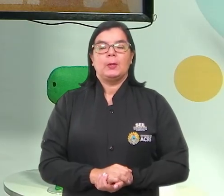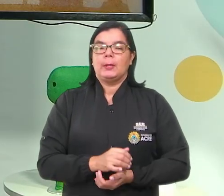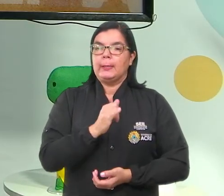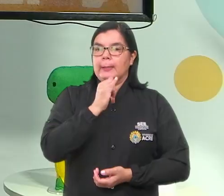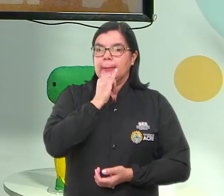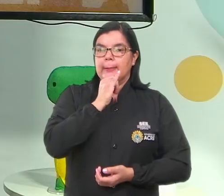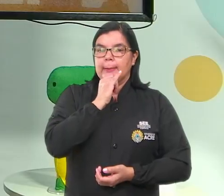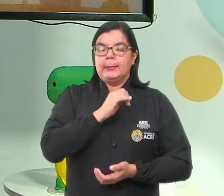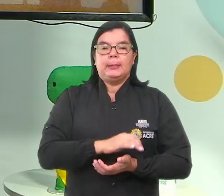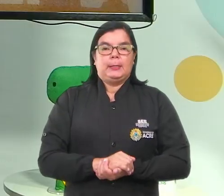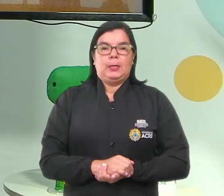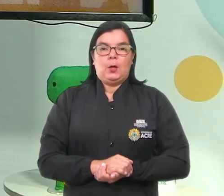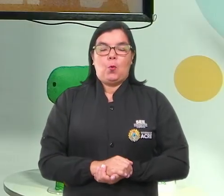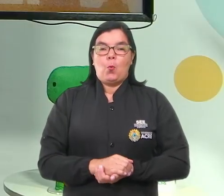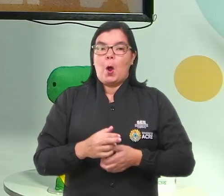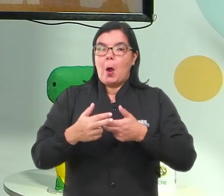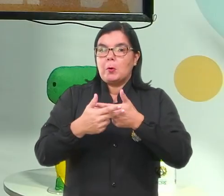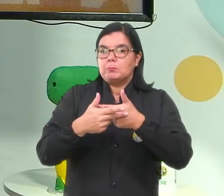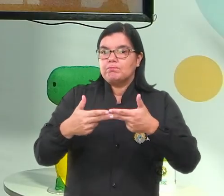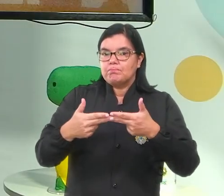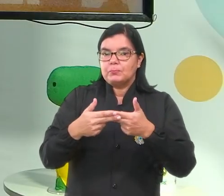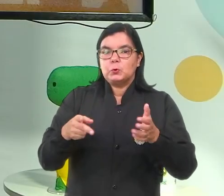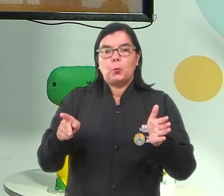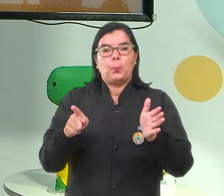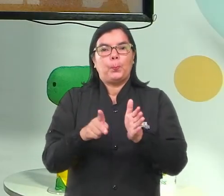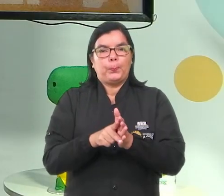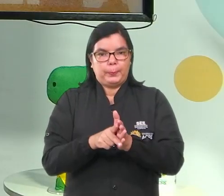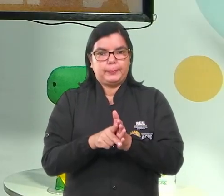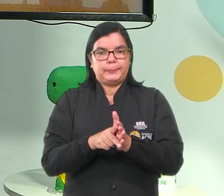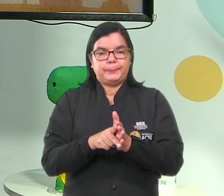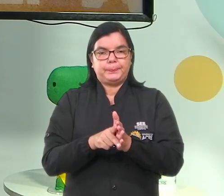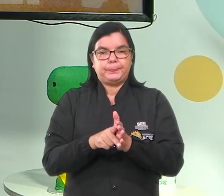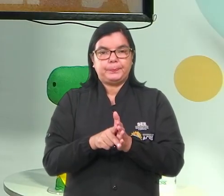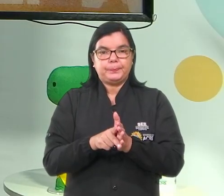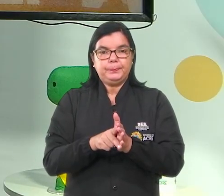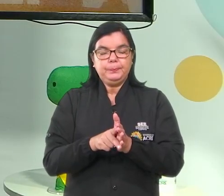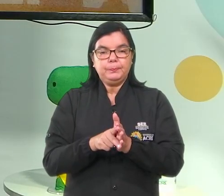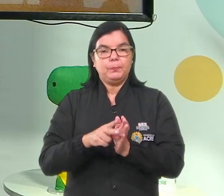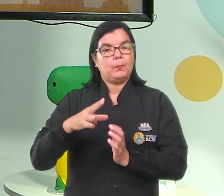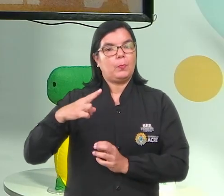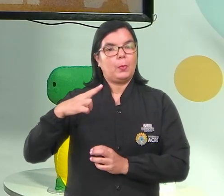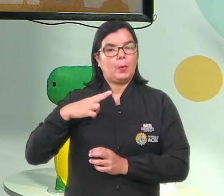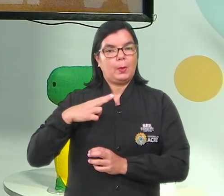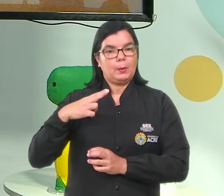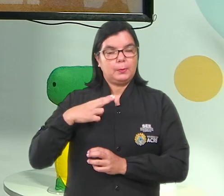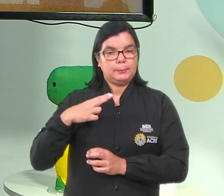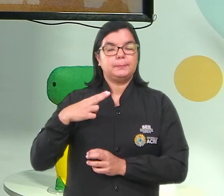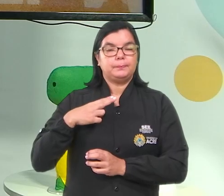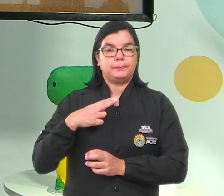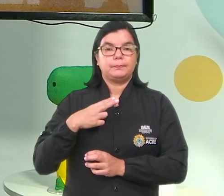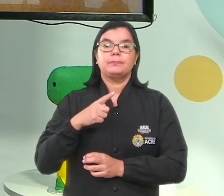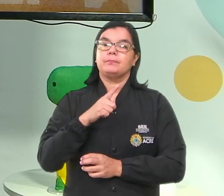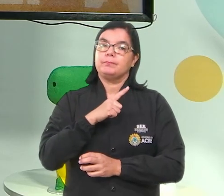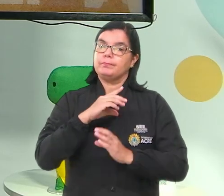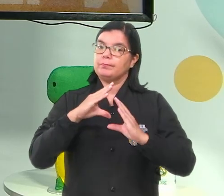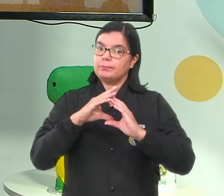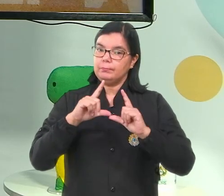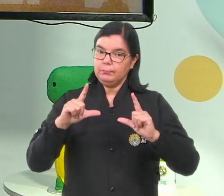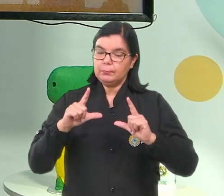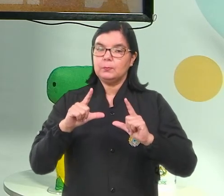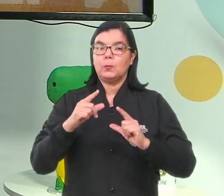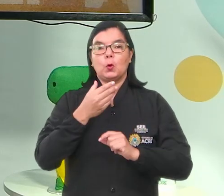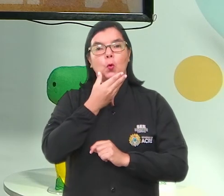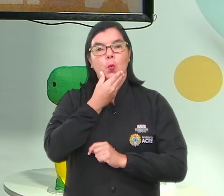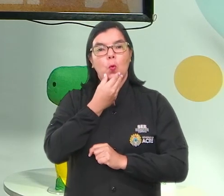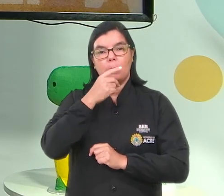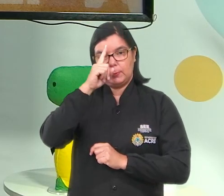digamos assim, um item integrante da propriedade privada que possuía, obviamente, um proprietário